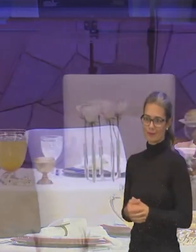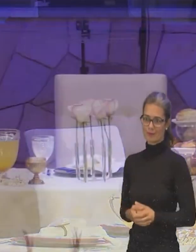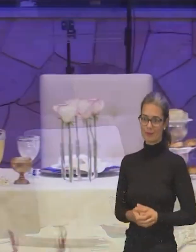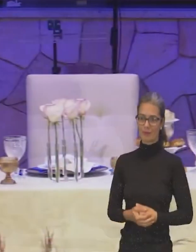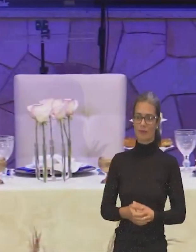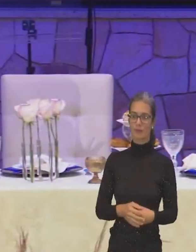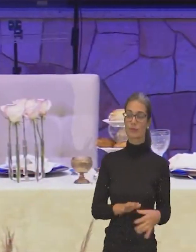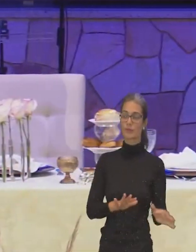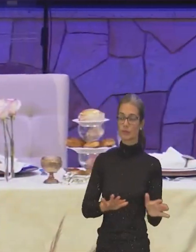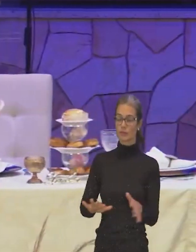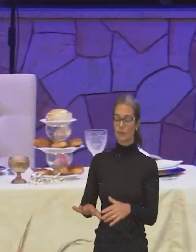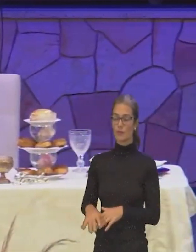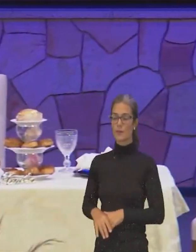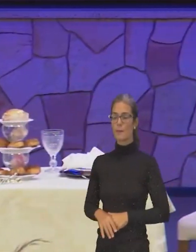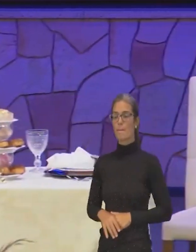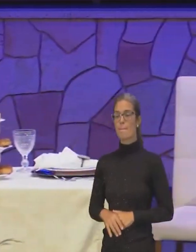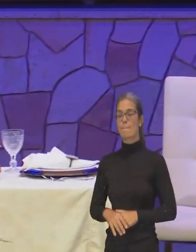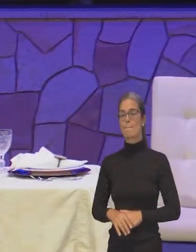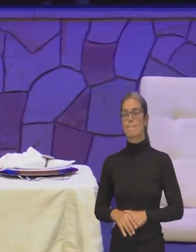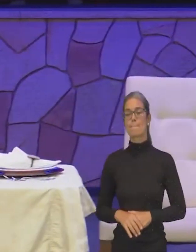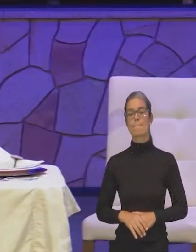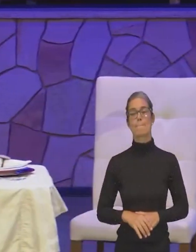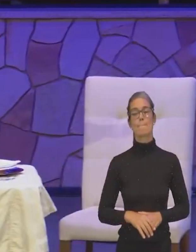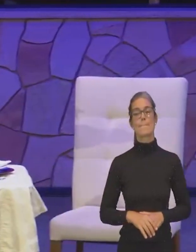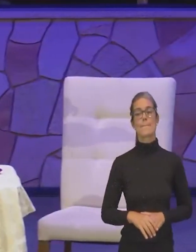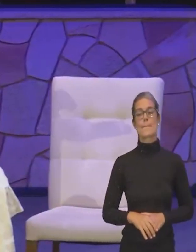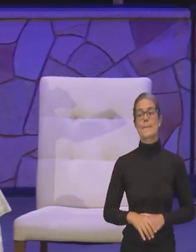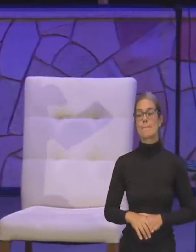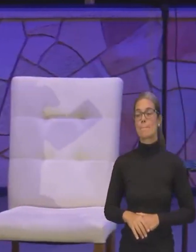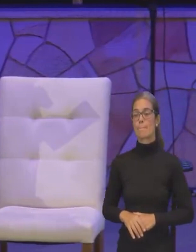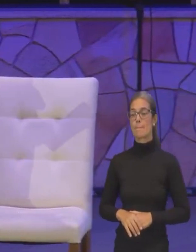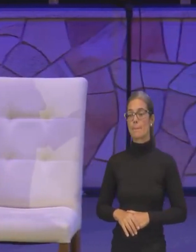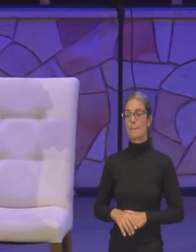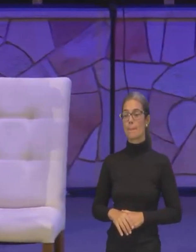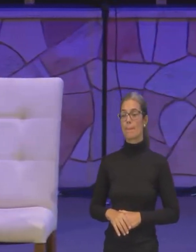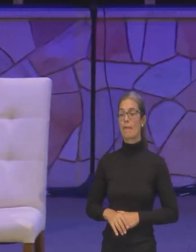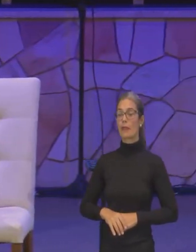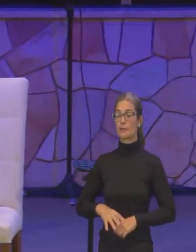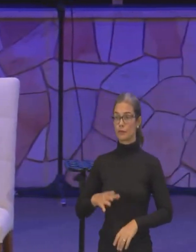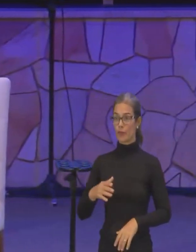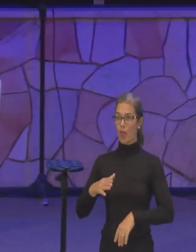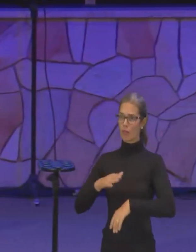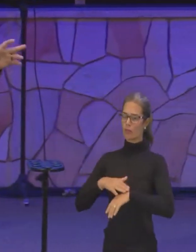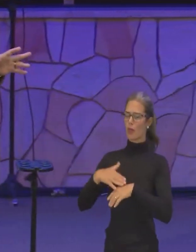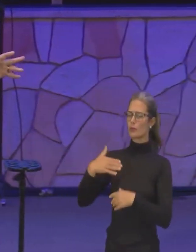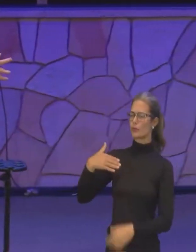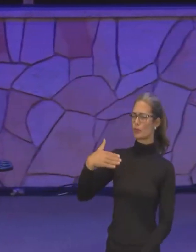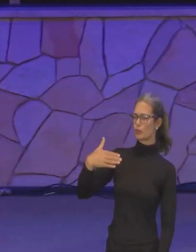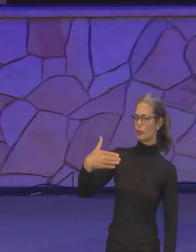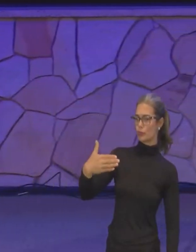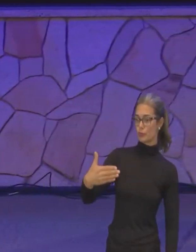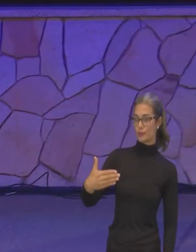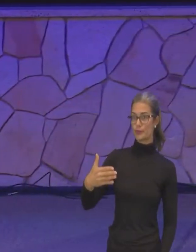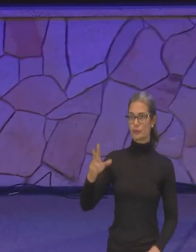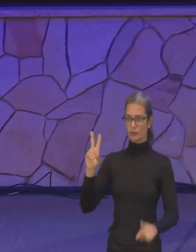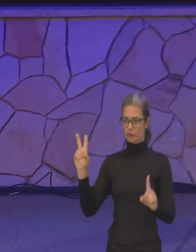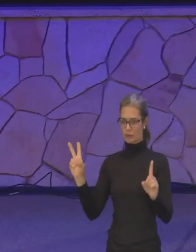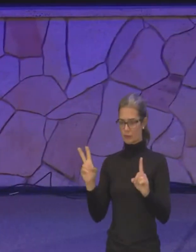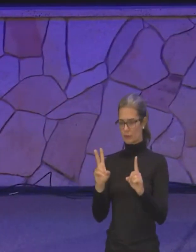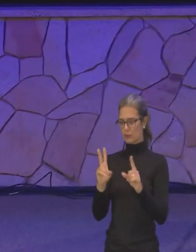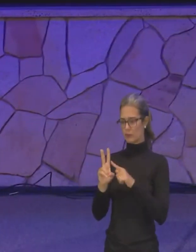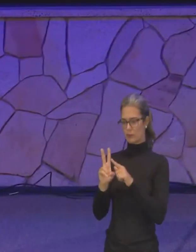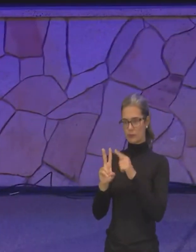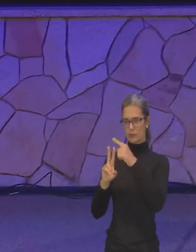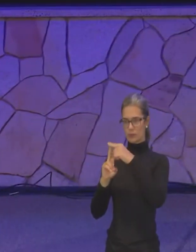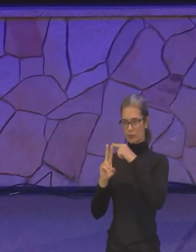Algum tempo se passou, e esse casal conheceu um homem chamado Apolo.